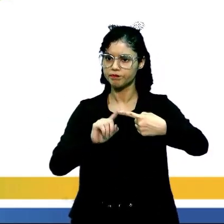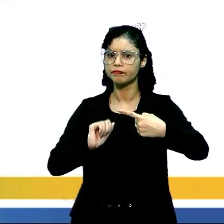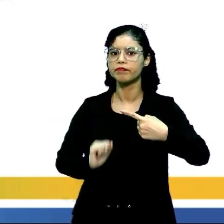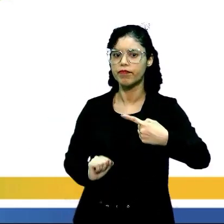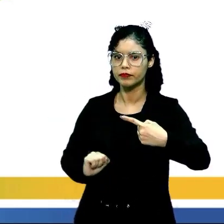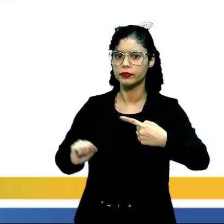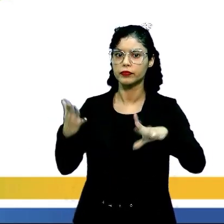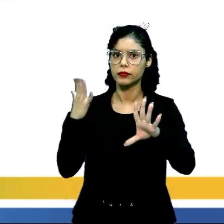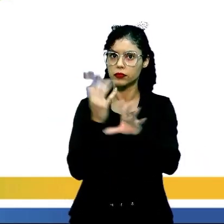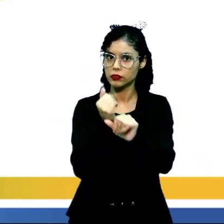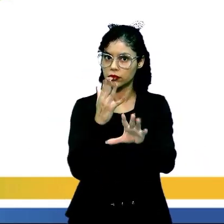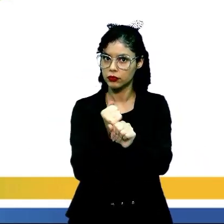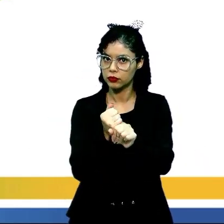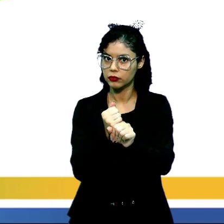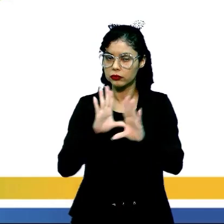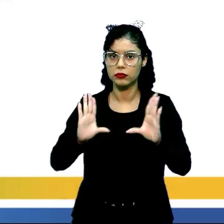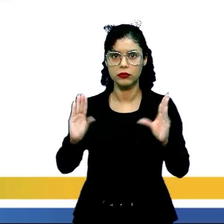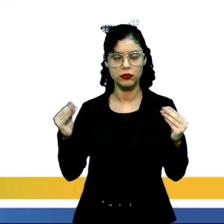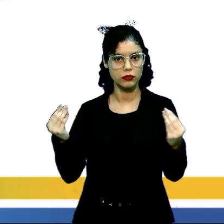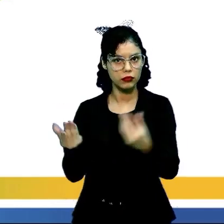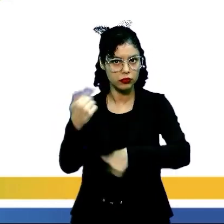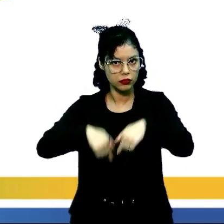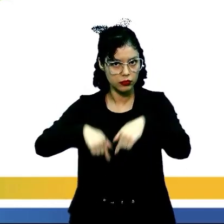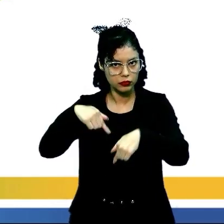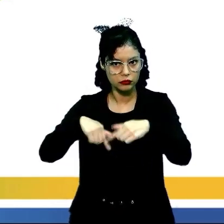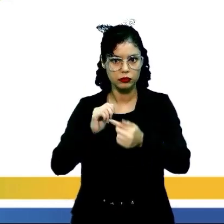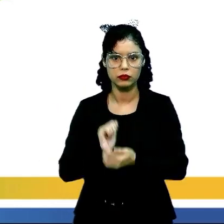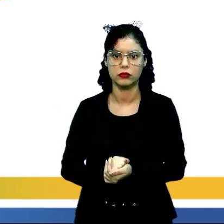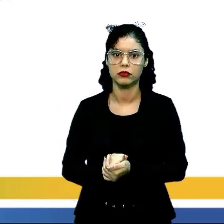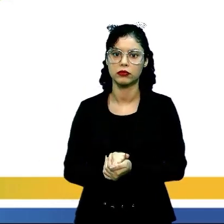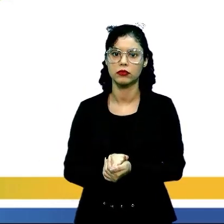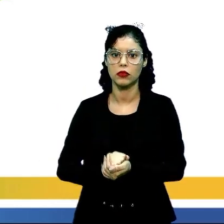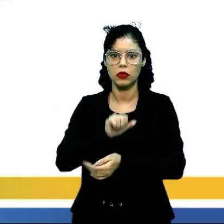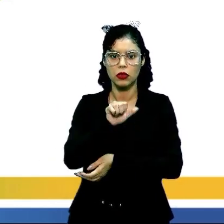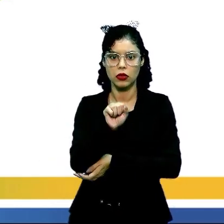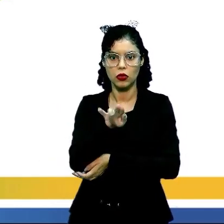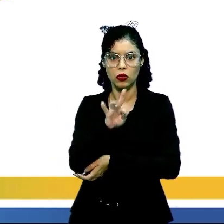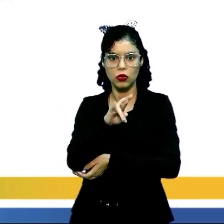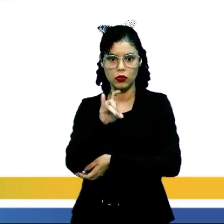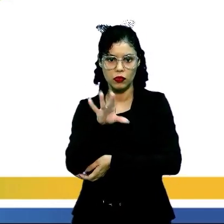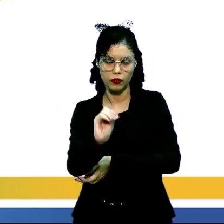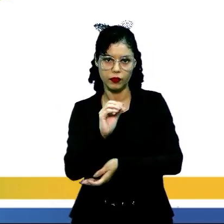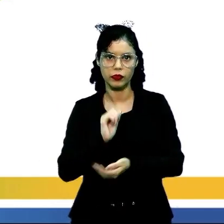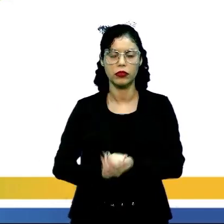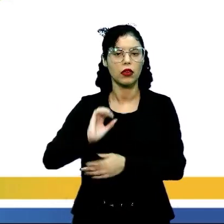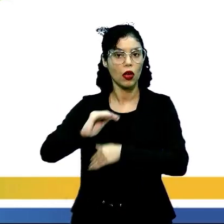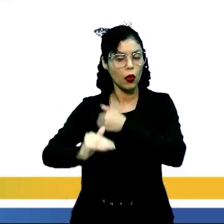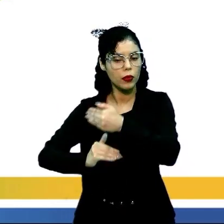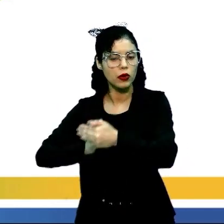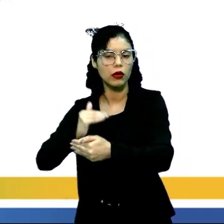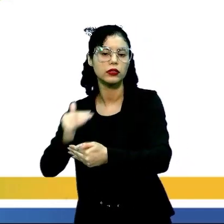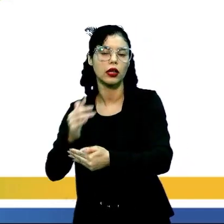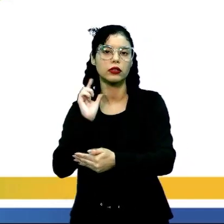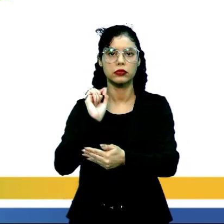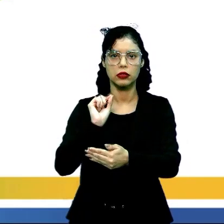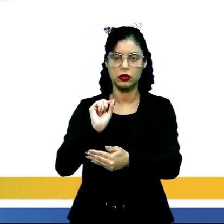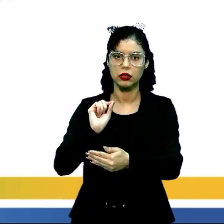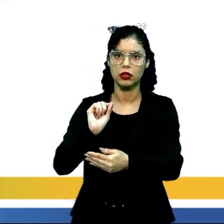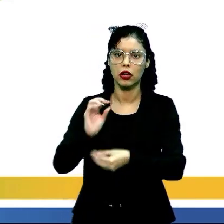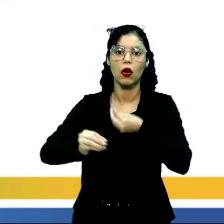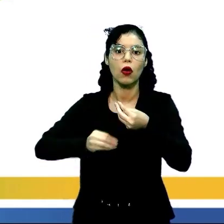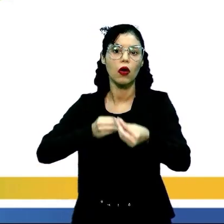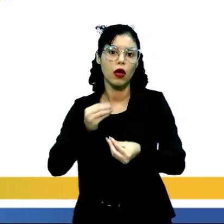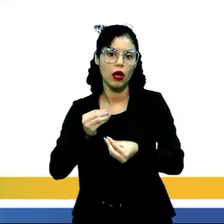a adição de uma substância química, que é normalmente o sulfato de alumínio. Nesse processo, o sulfato de alumínio ele serve como